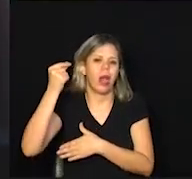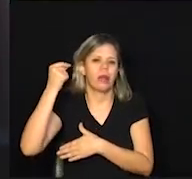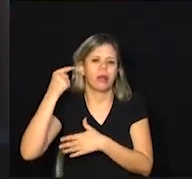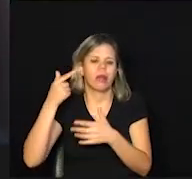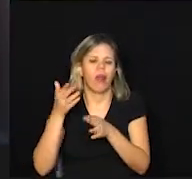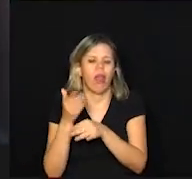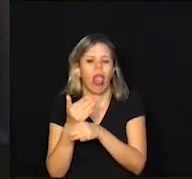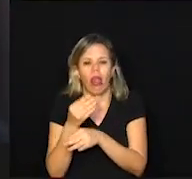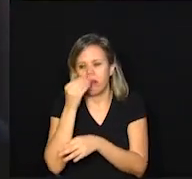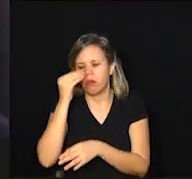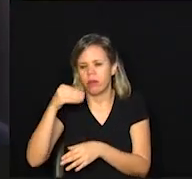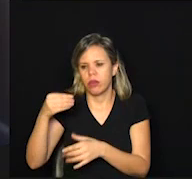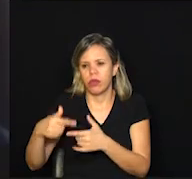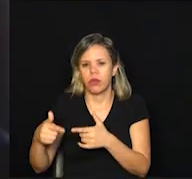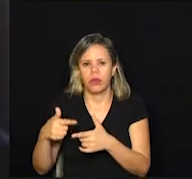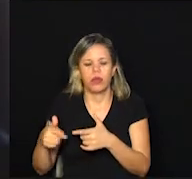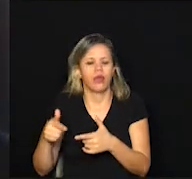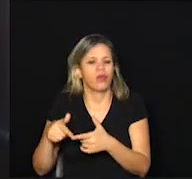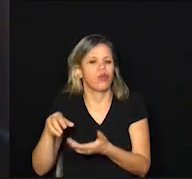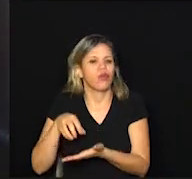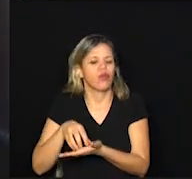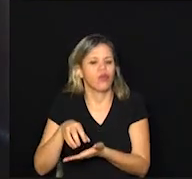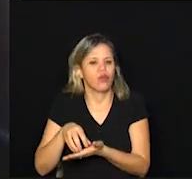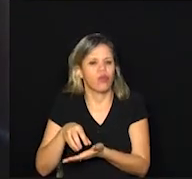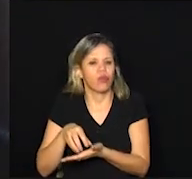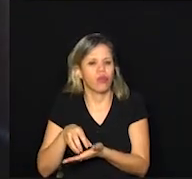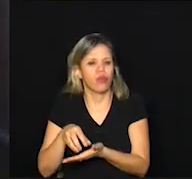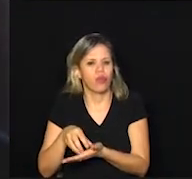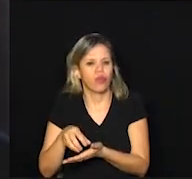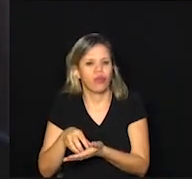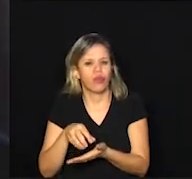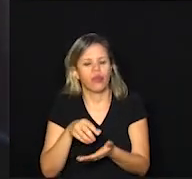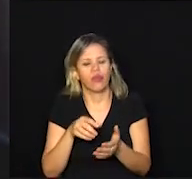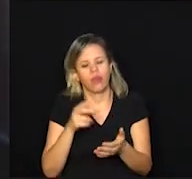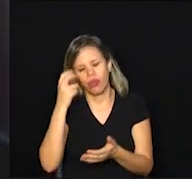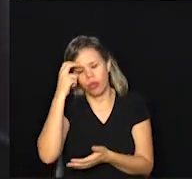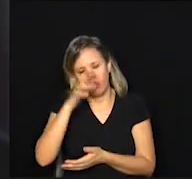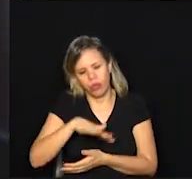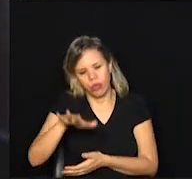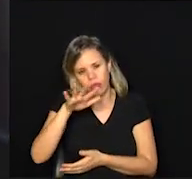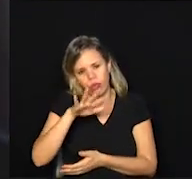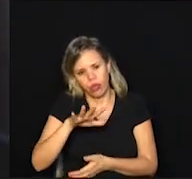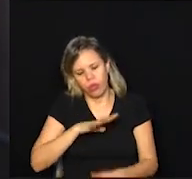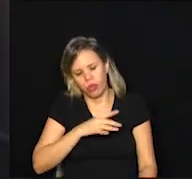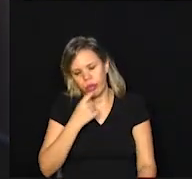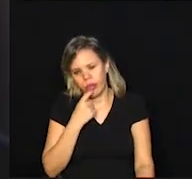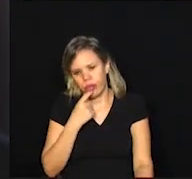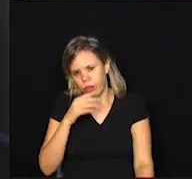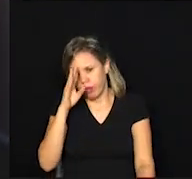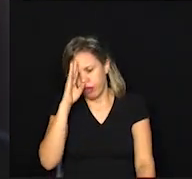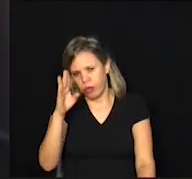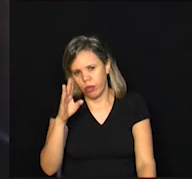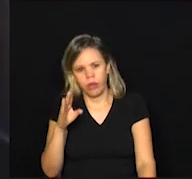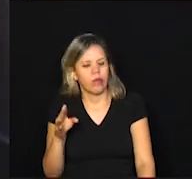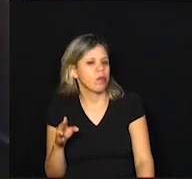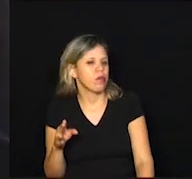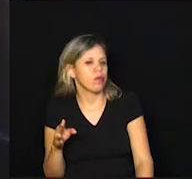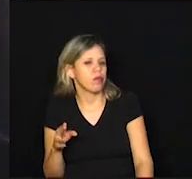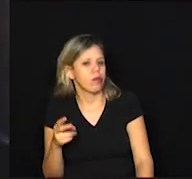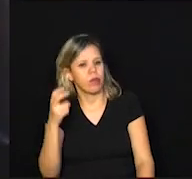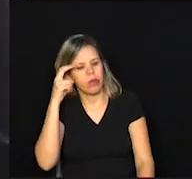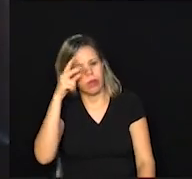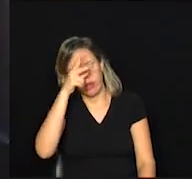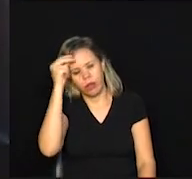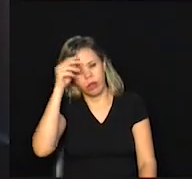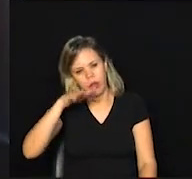estrangulamento na verdade do das dos espaços culturais principalmente dos espaços culturais da